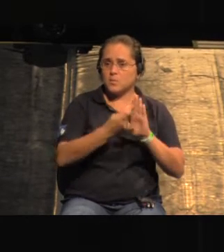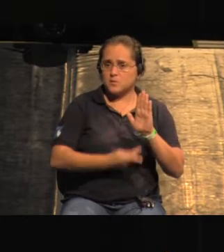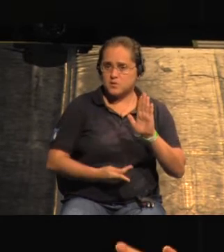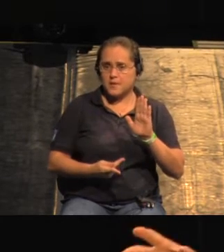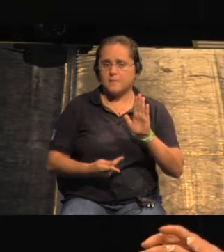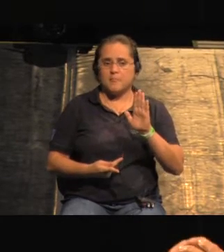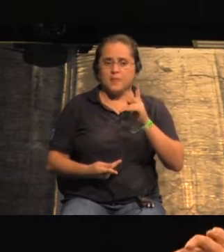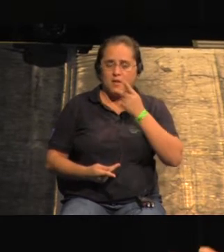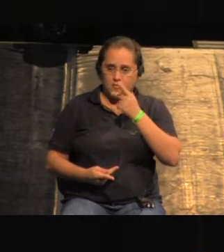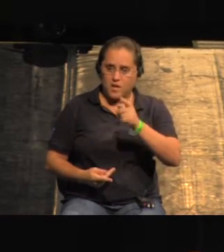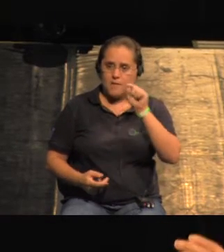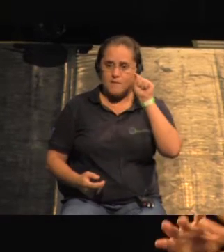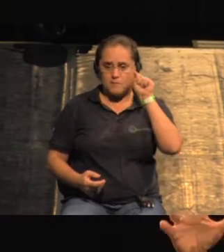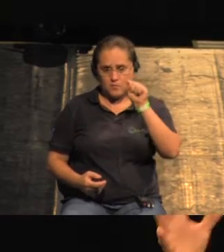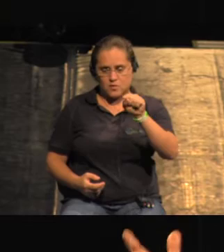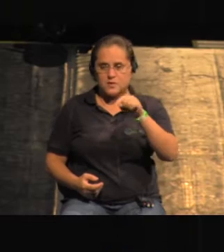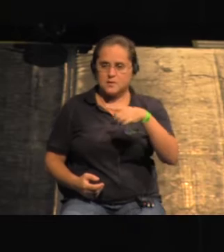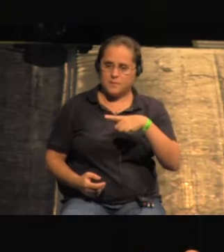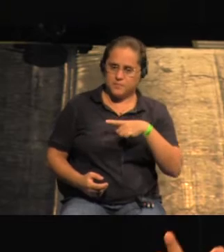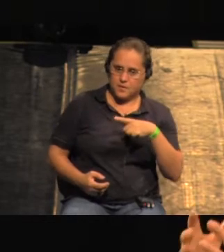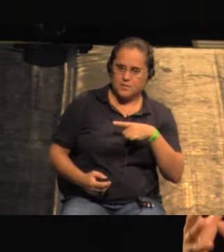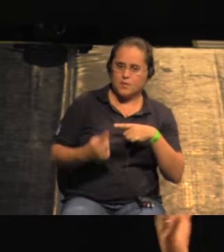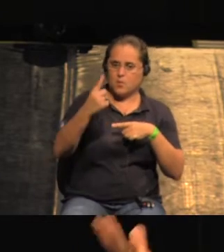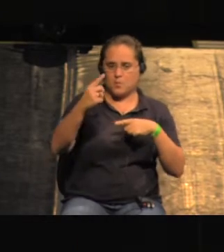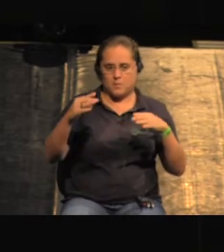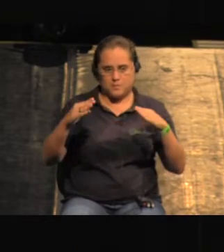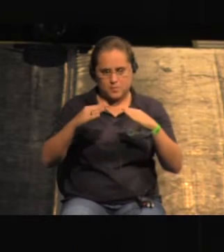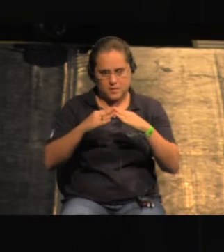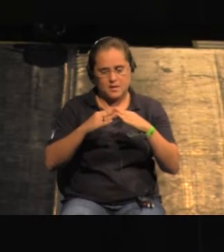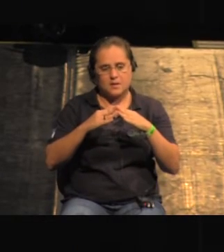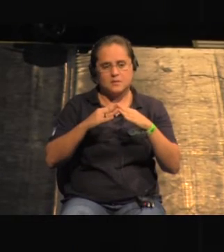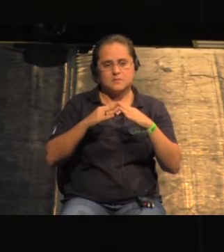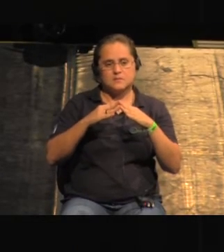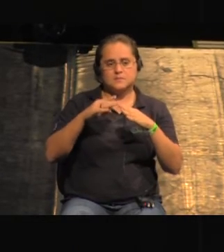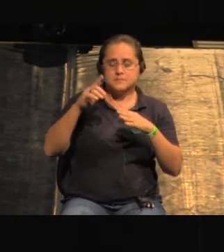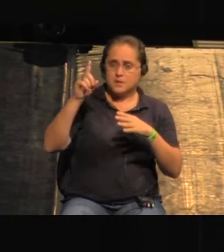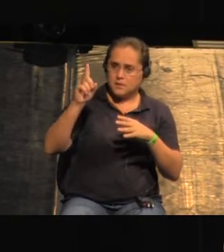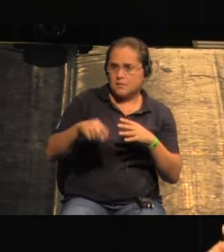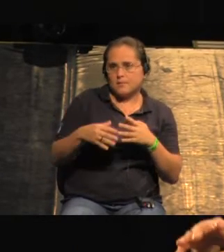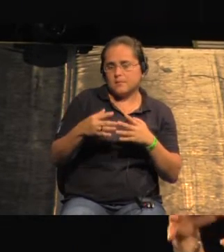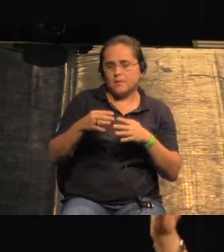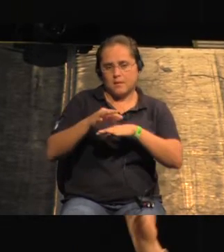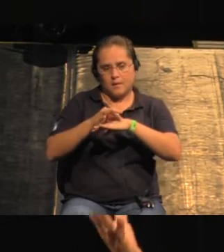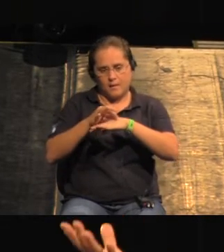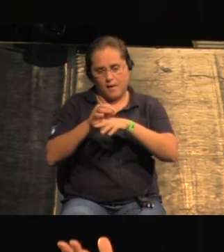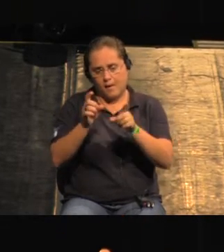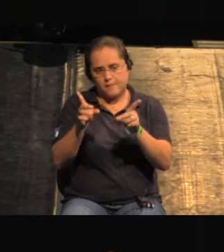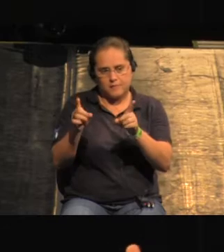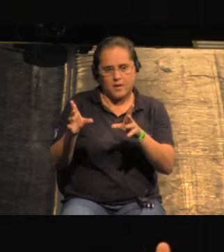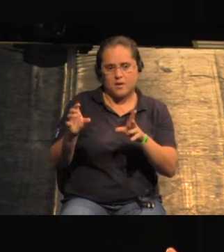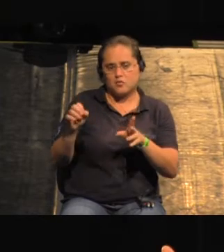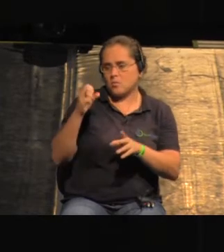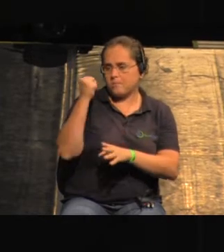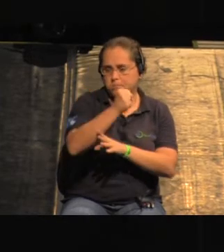intenção foi dizer, você tem uma propriedade que é um